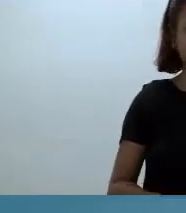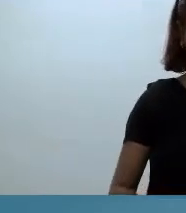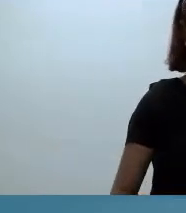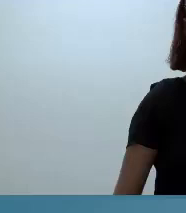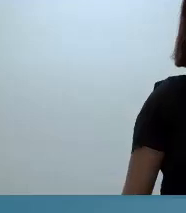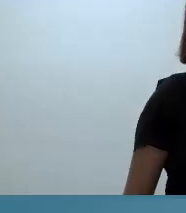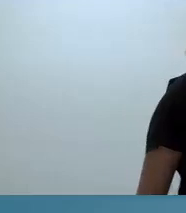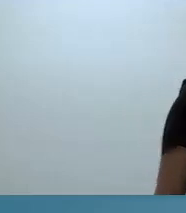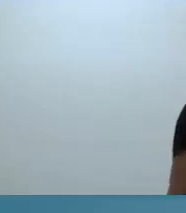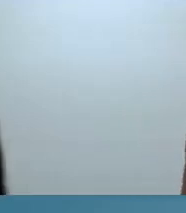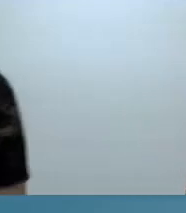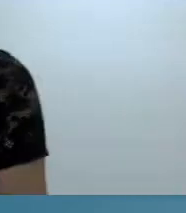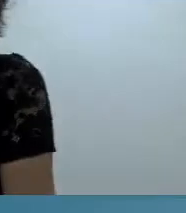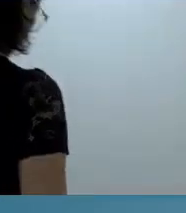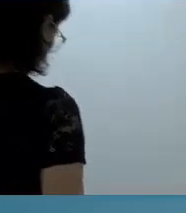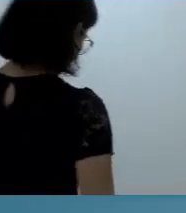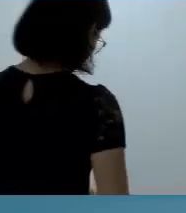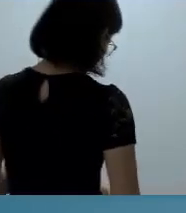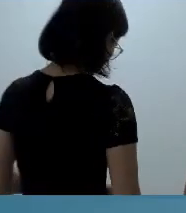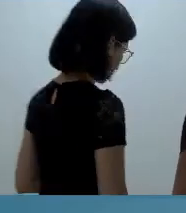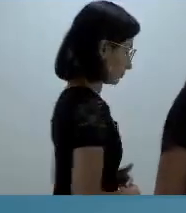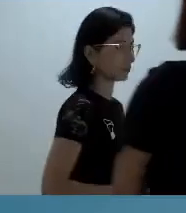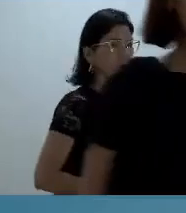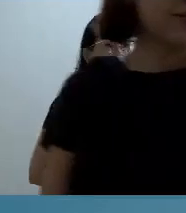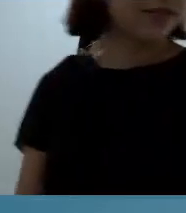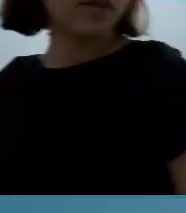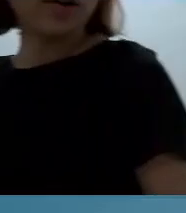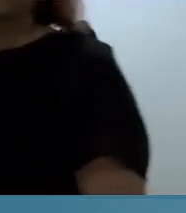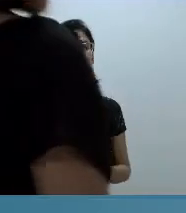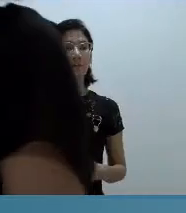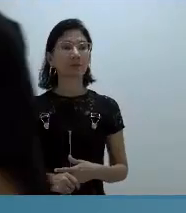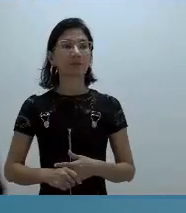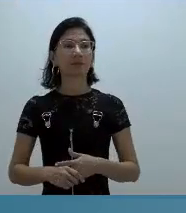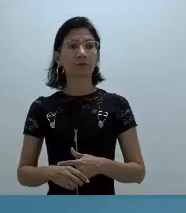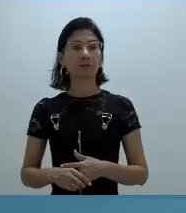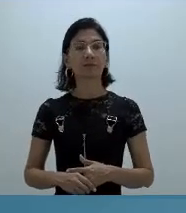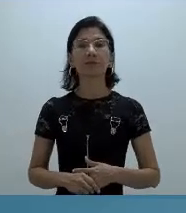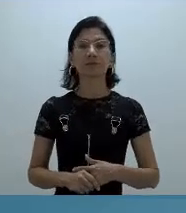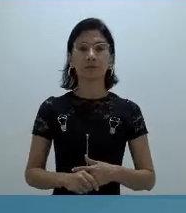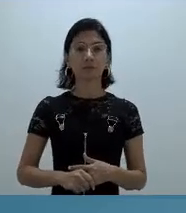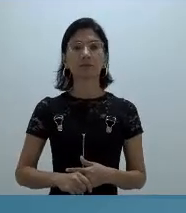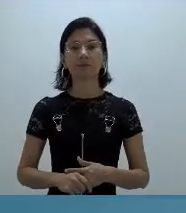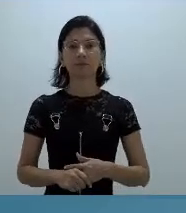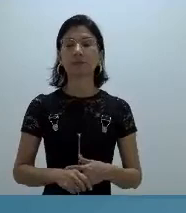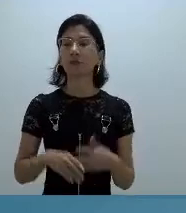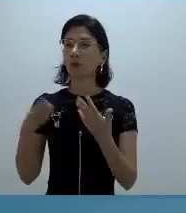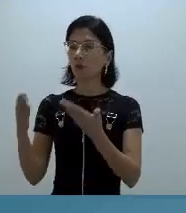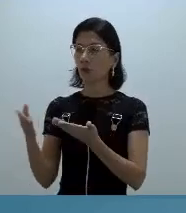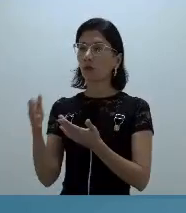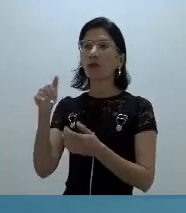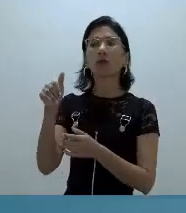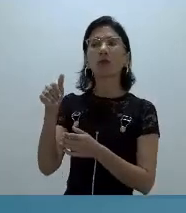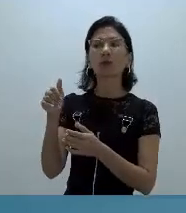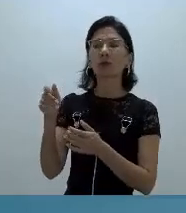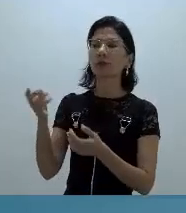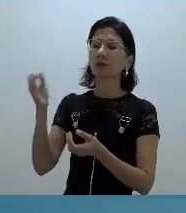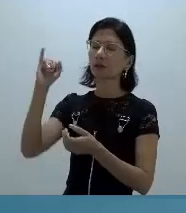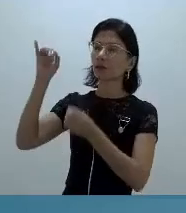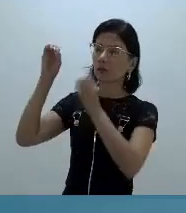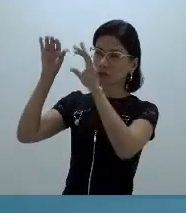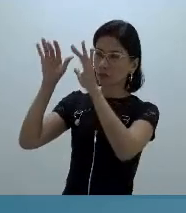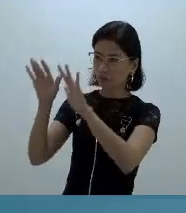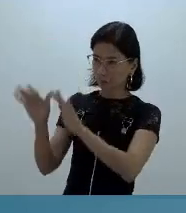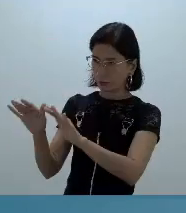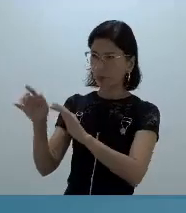querida mesmo de todos, e nós lhe abraçamos e rogamos a Deus que